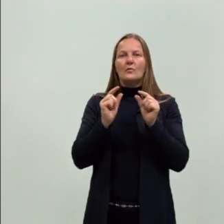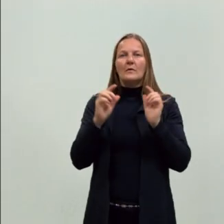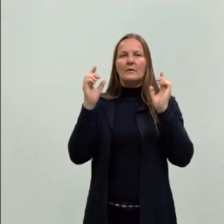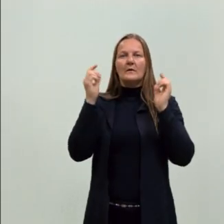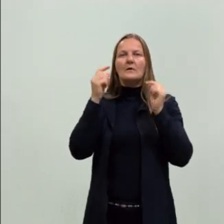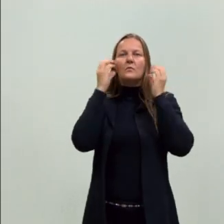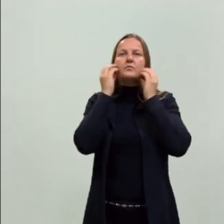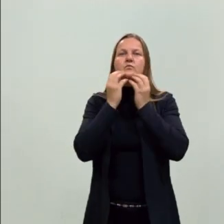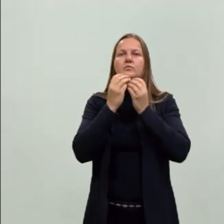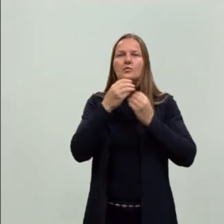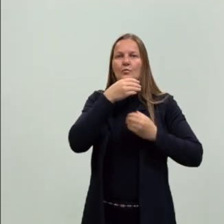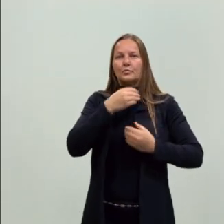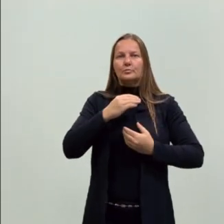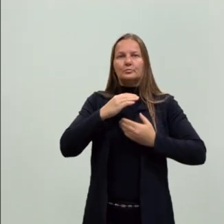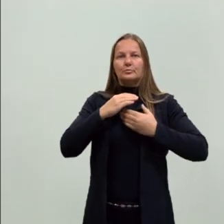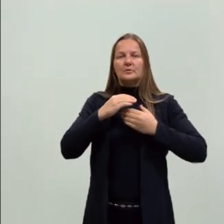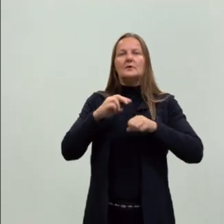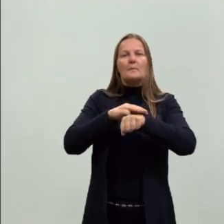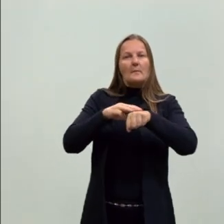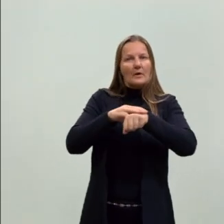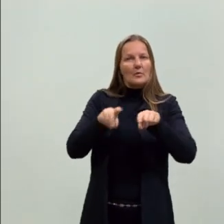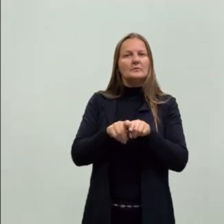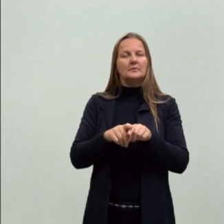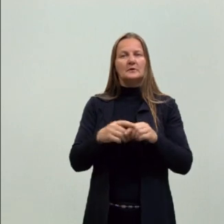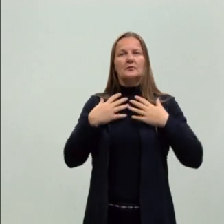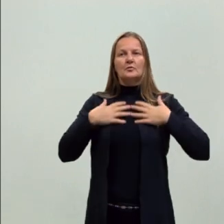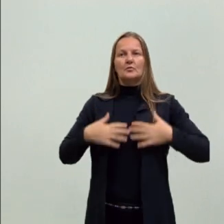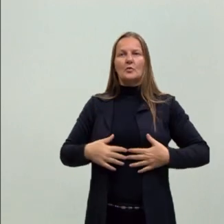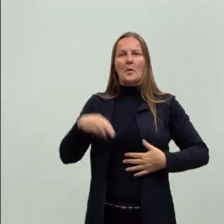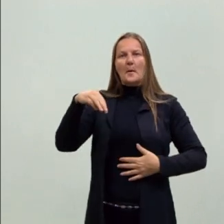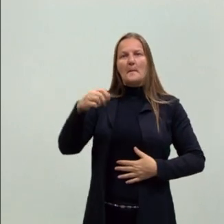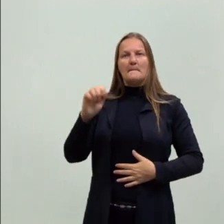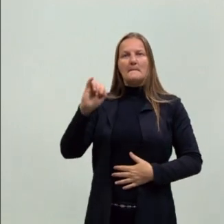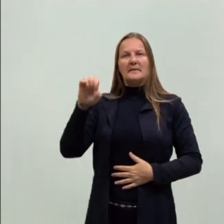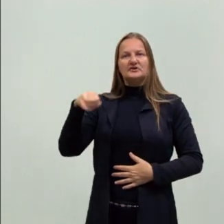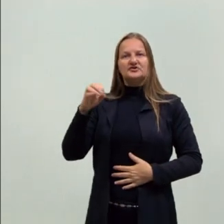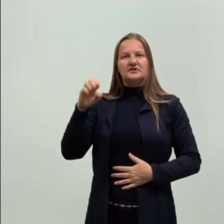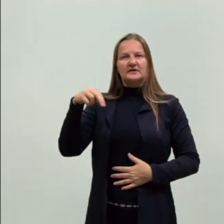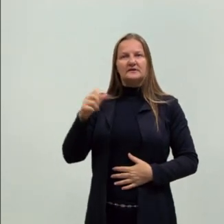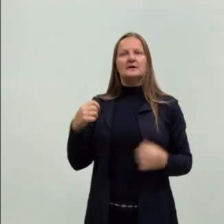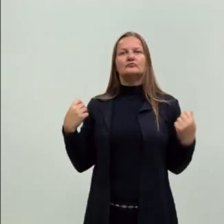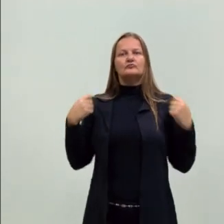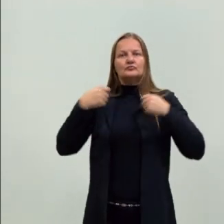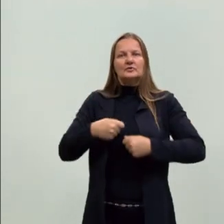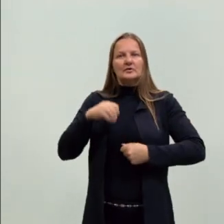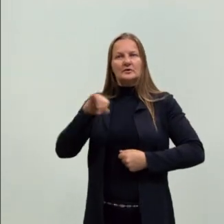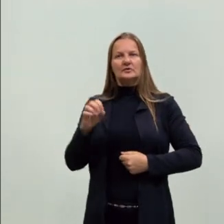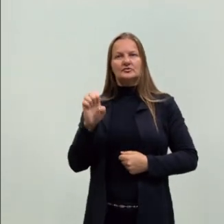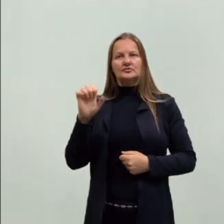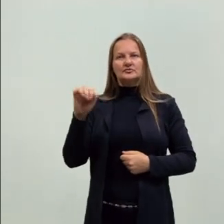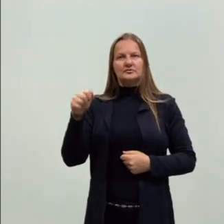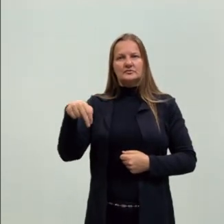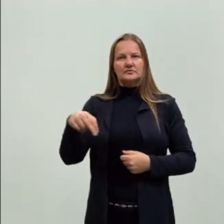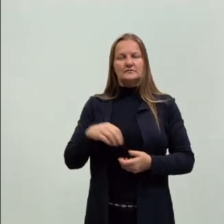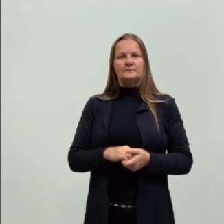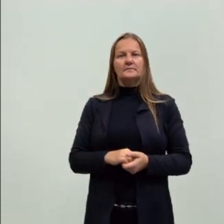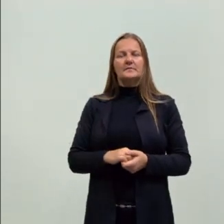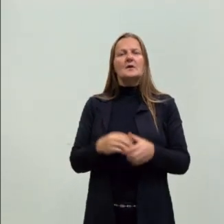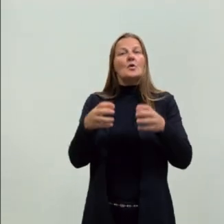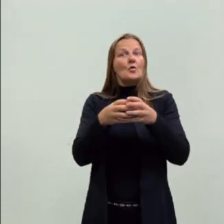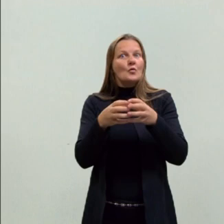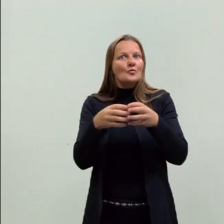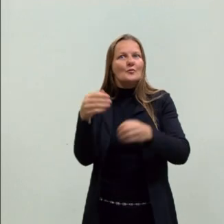uso barba comprida também Castanha tô com a camiseta Magenta aqui do pré-enem E uma jaqueta jeans e os